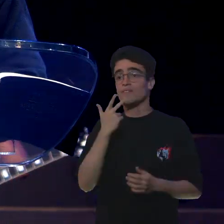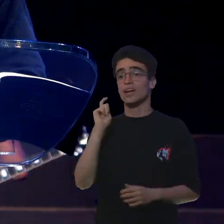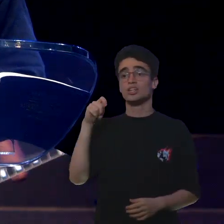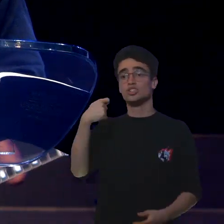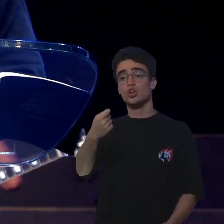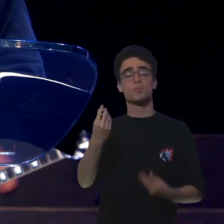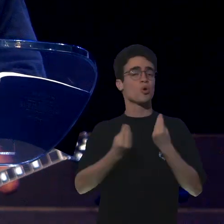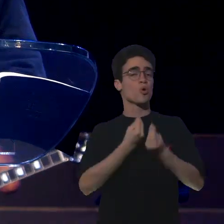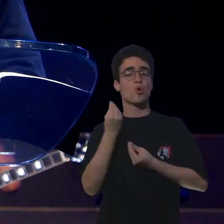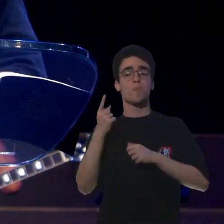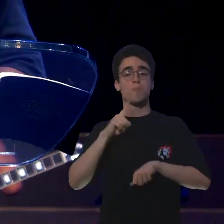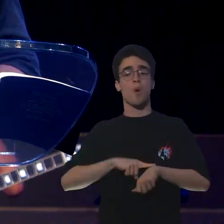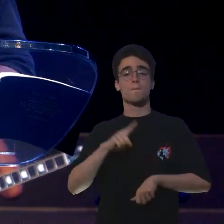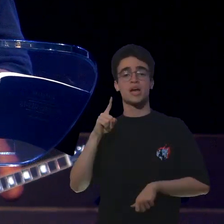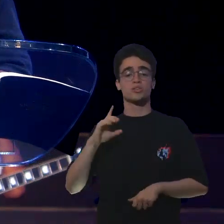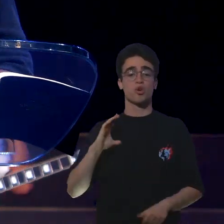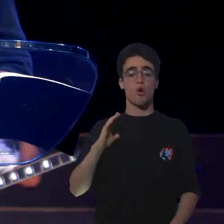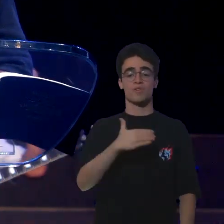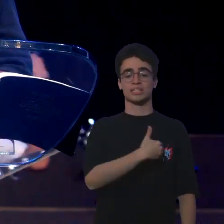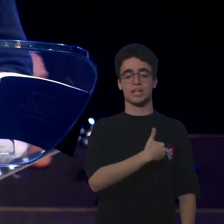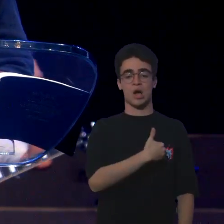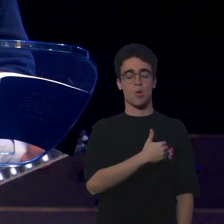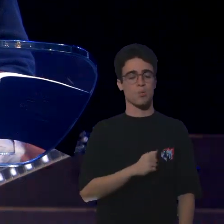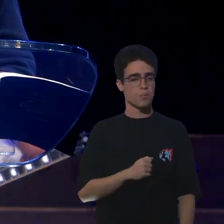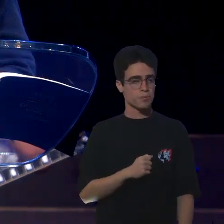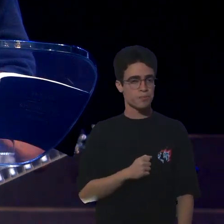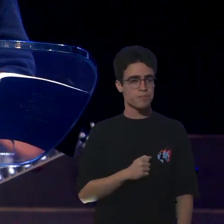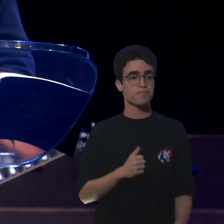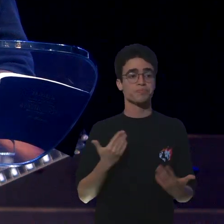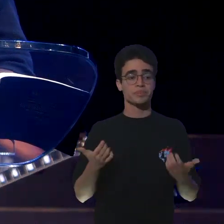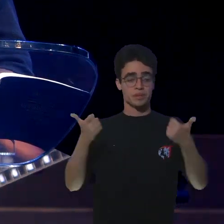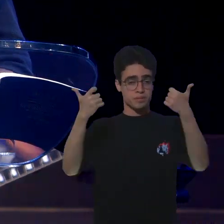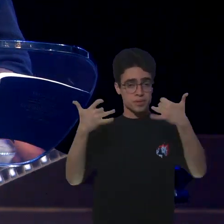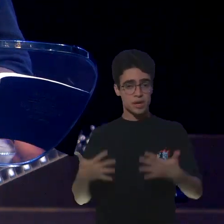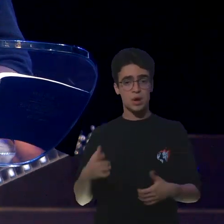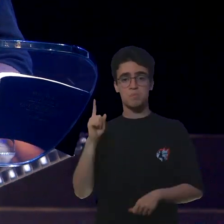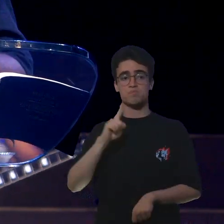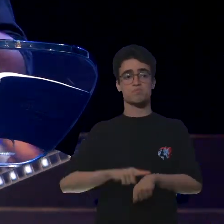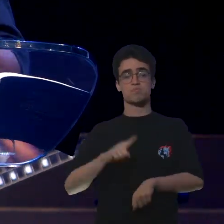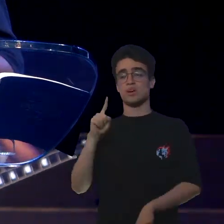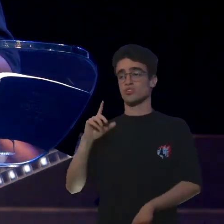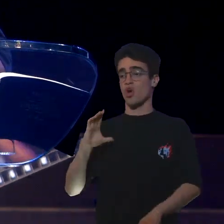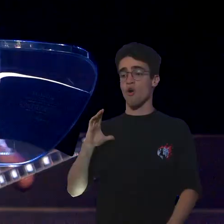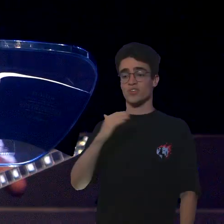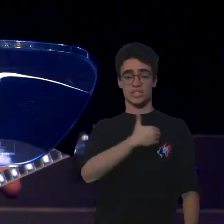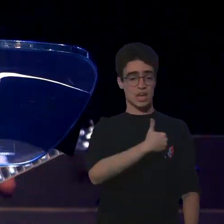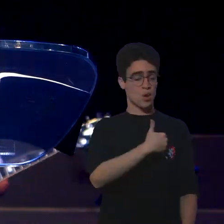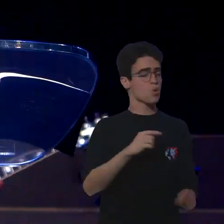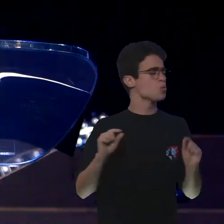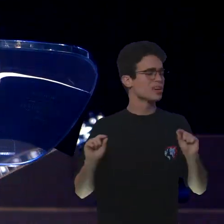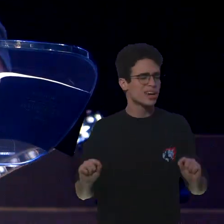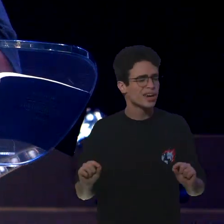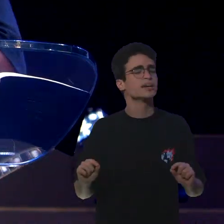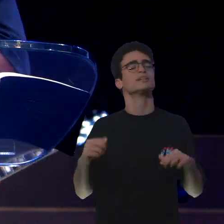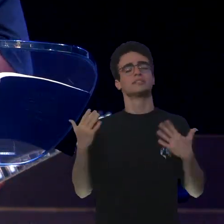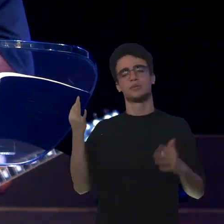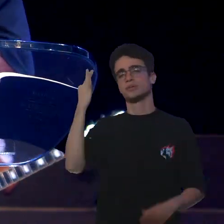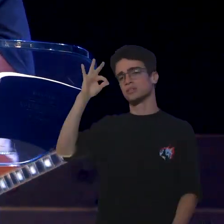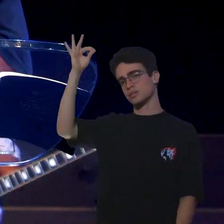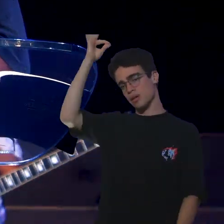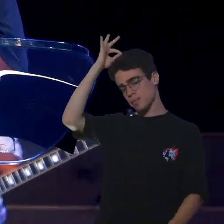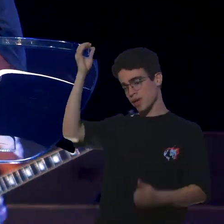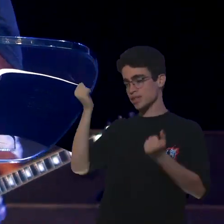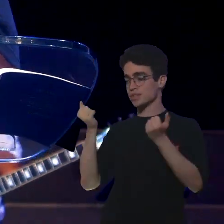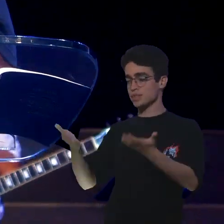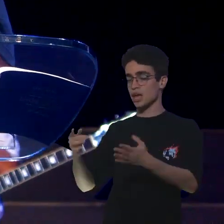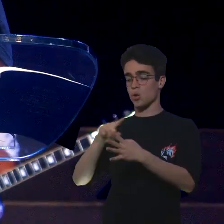conversão, e ele fala que na conversão existe o Espírito Santo colocou 4 recursos